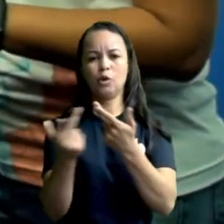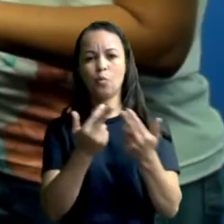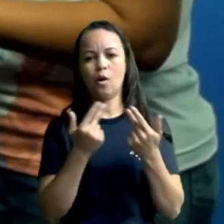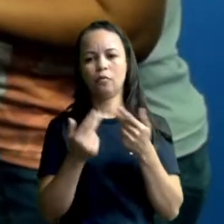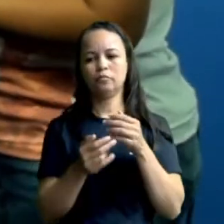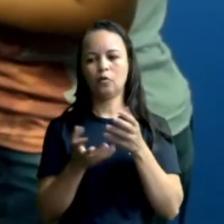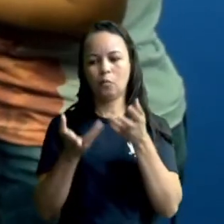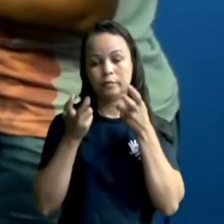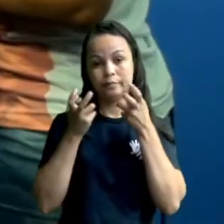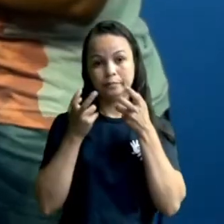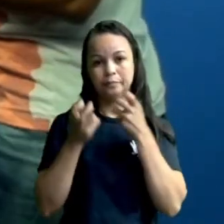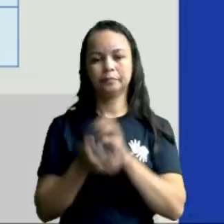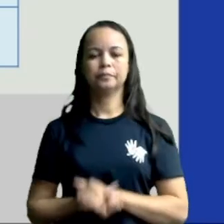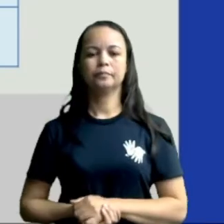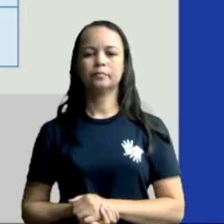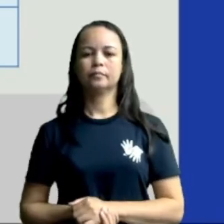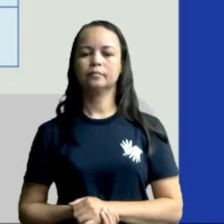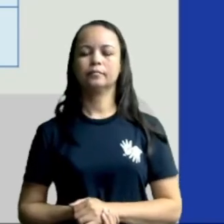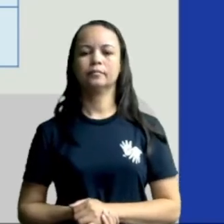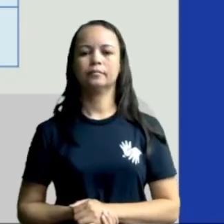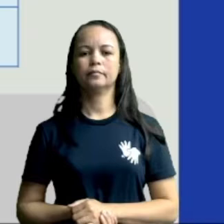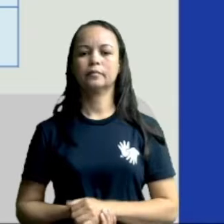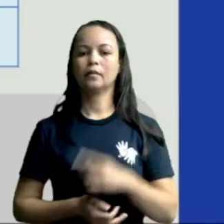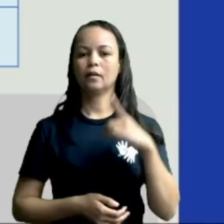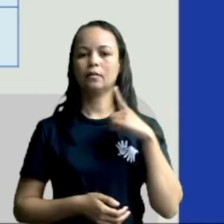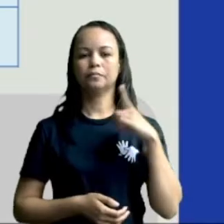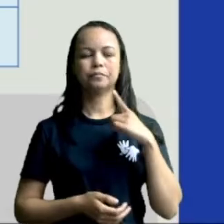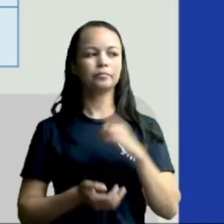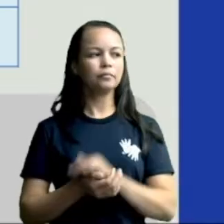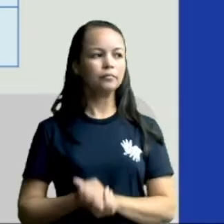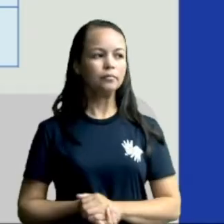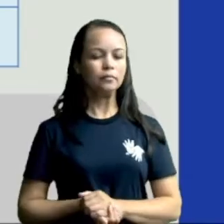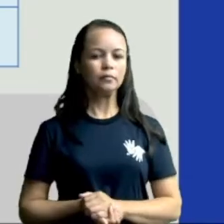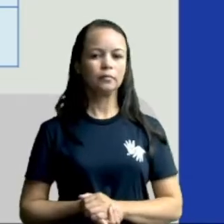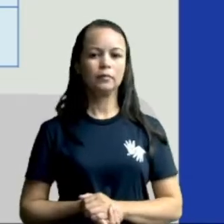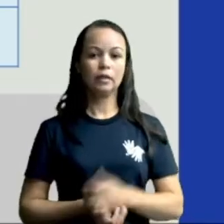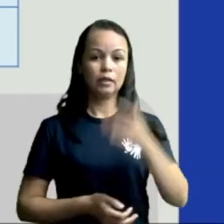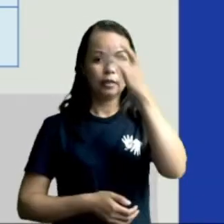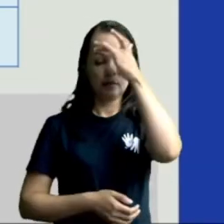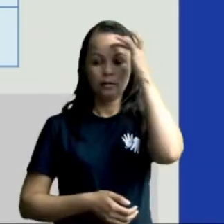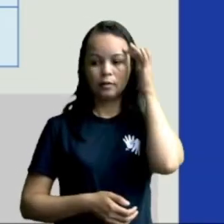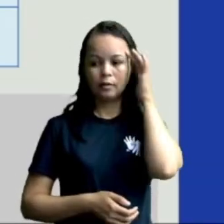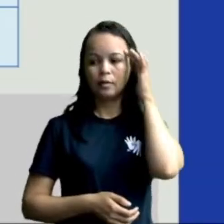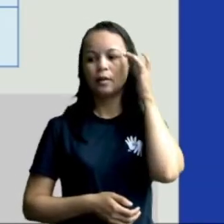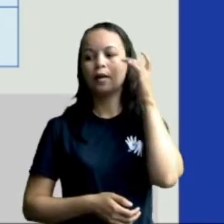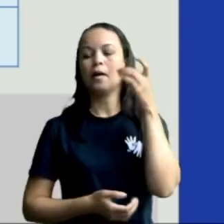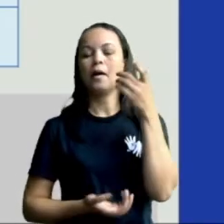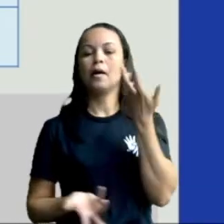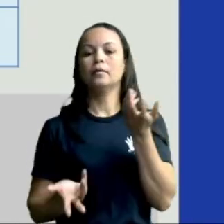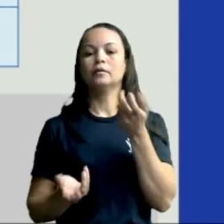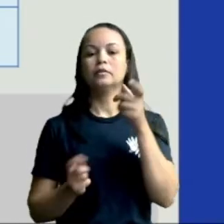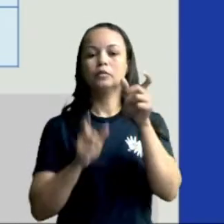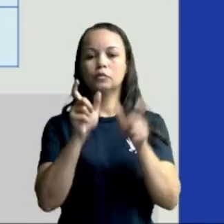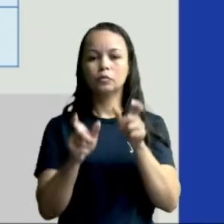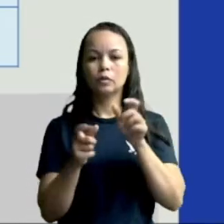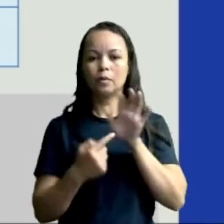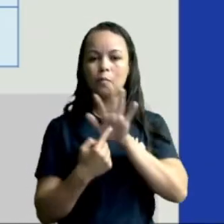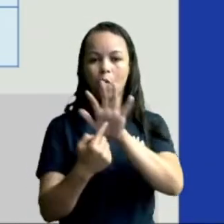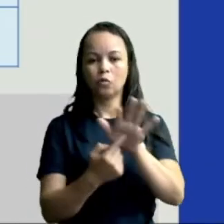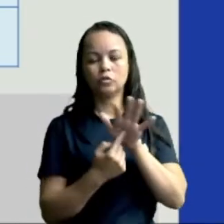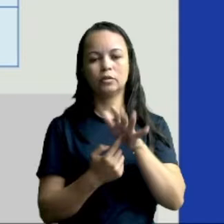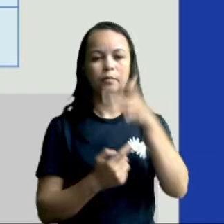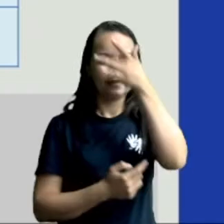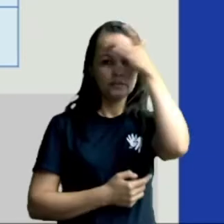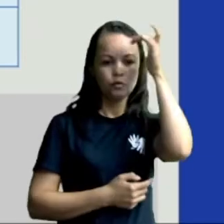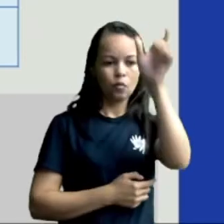certo? Vamos ver. Ó, a gente tem aqui persona, né? São os pronomes pessoais que indicam a pessoa que